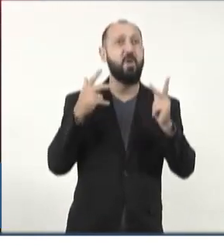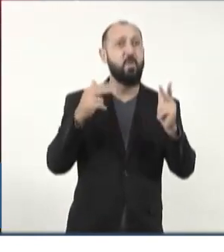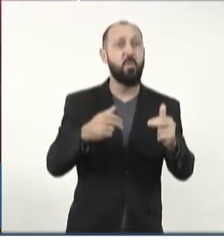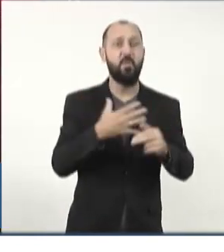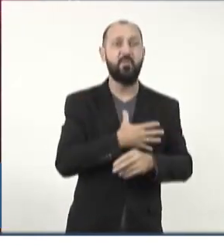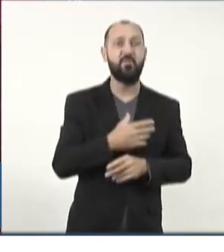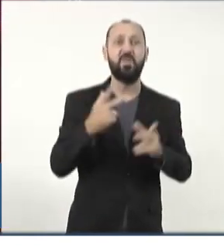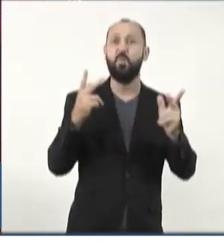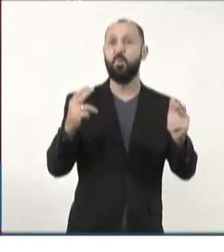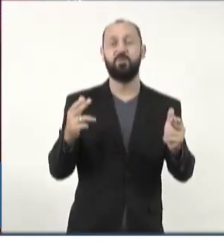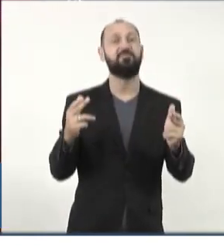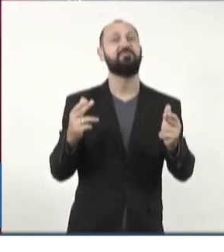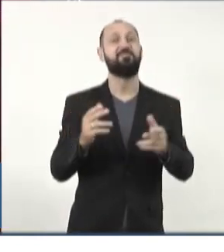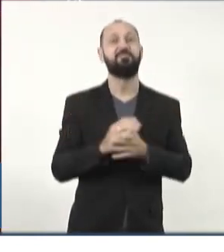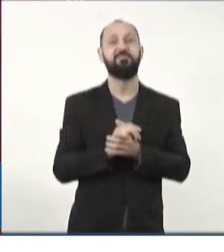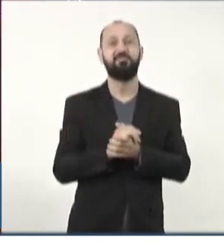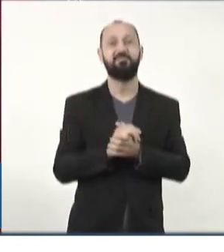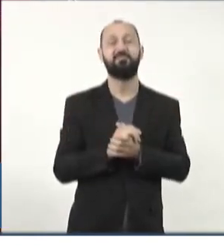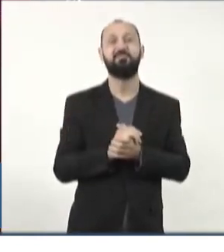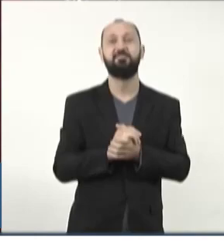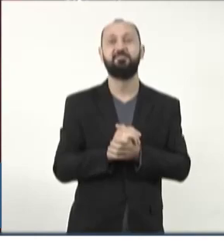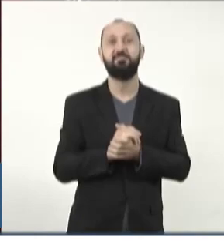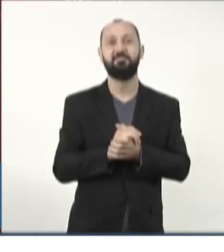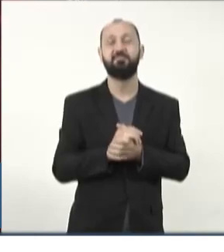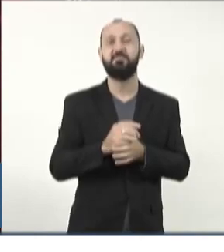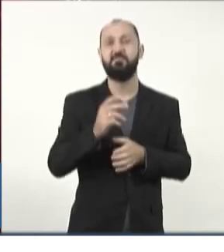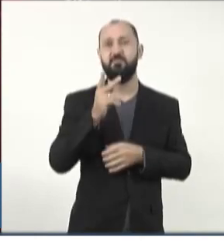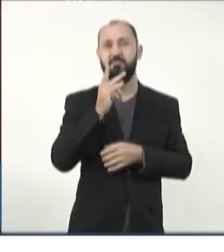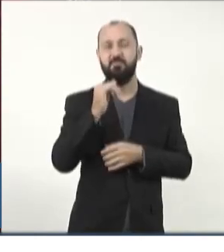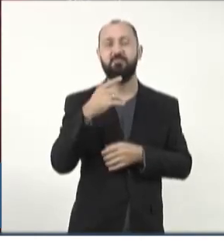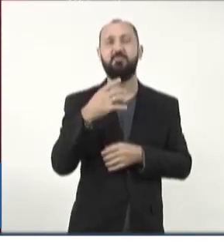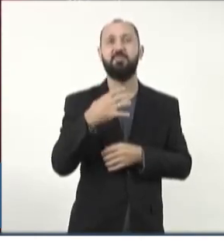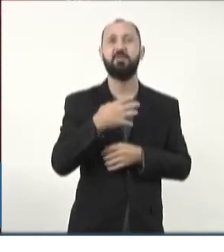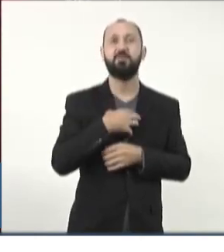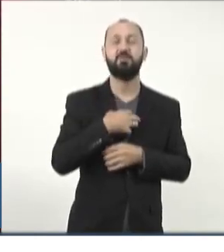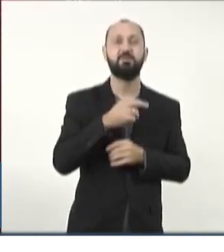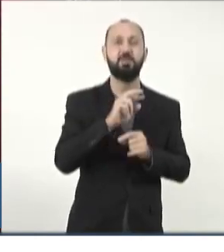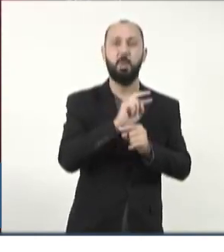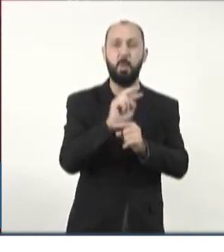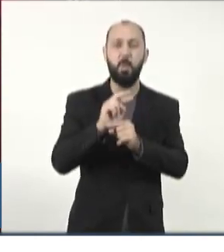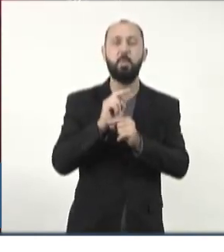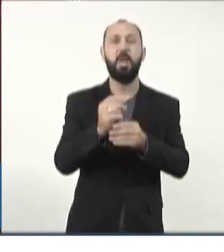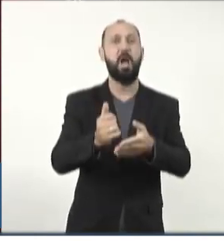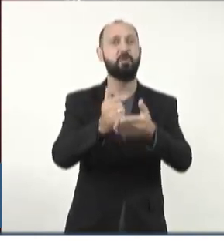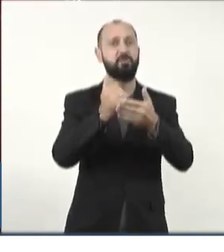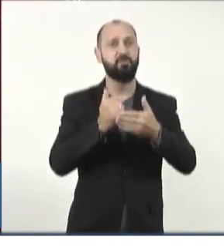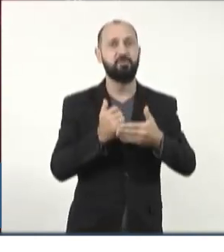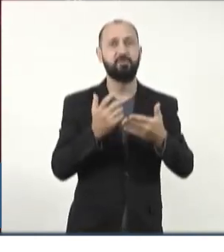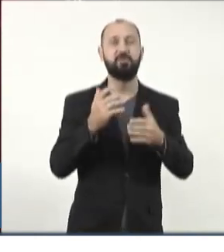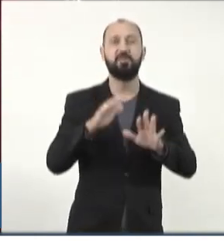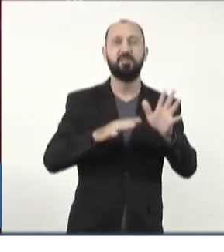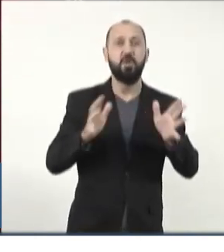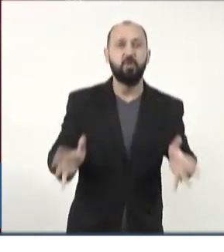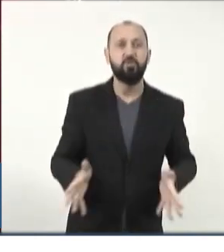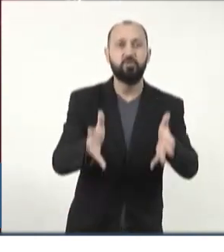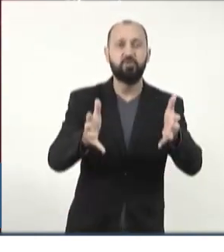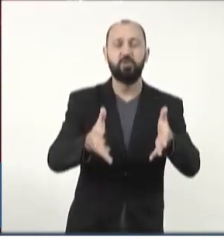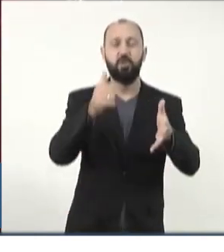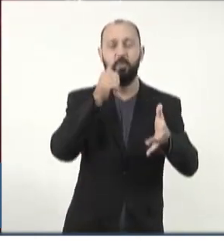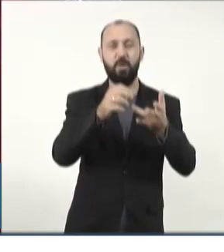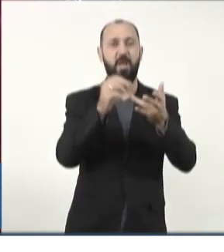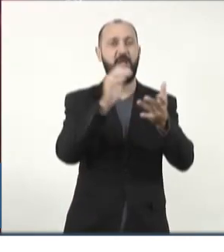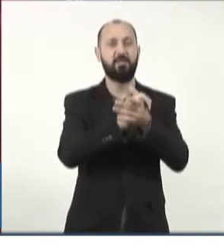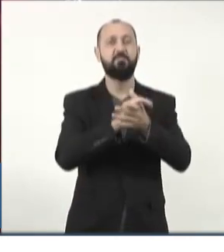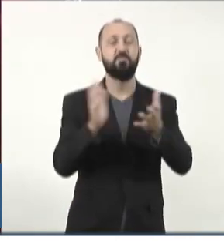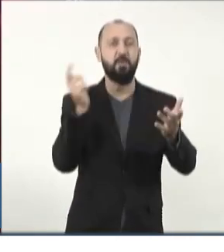idade com filhos da mesma idade. E os pais, sim, cuidam, ajudam e estimulam as